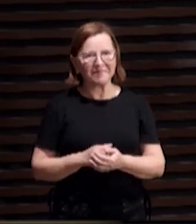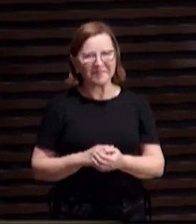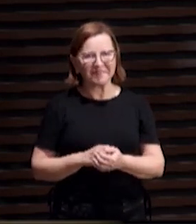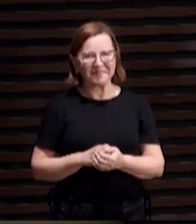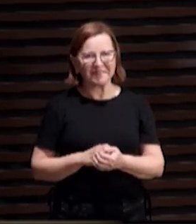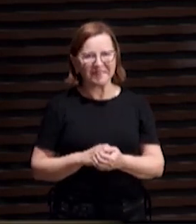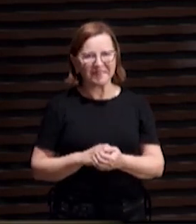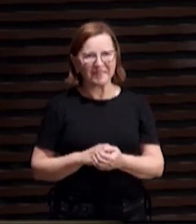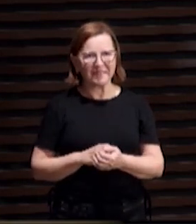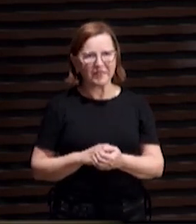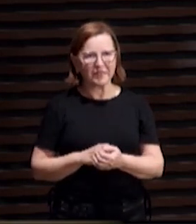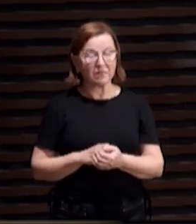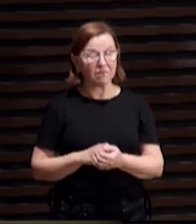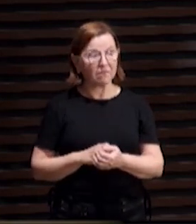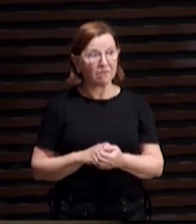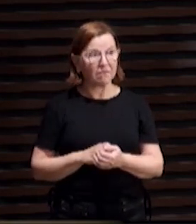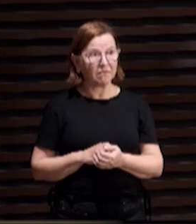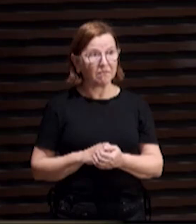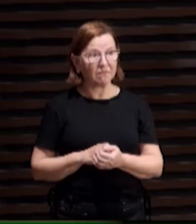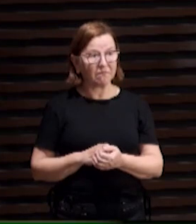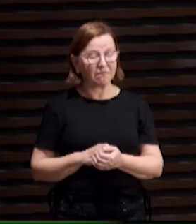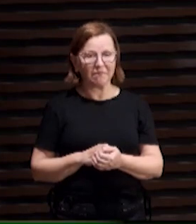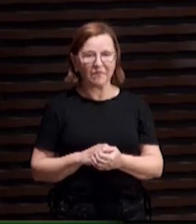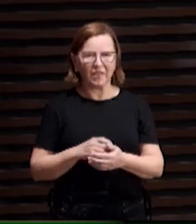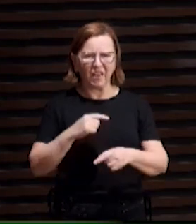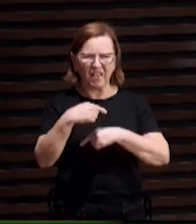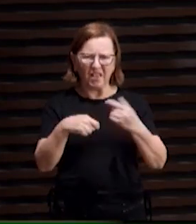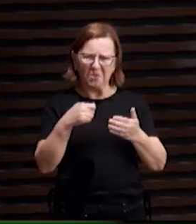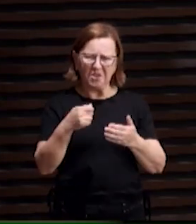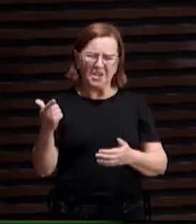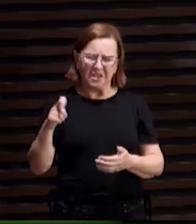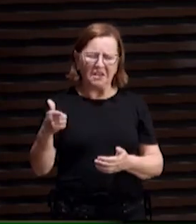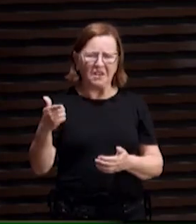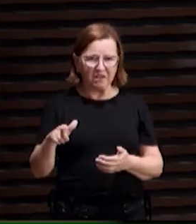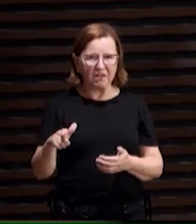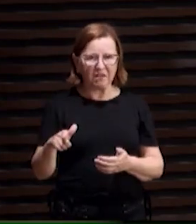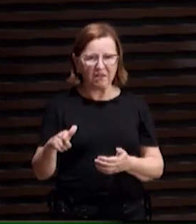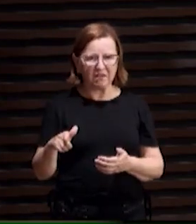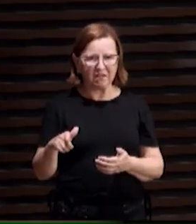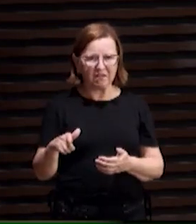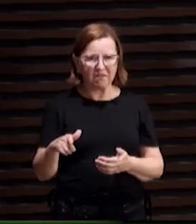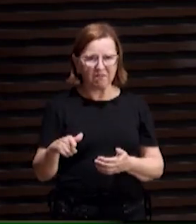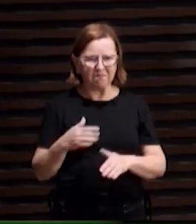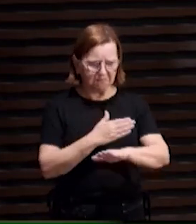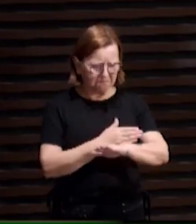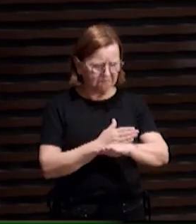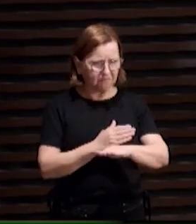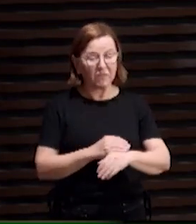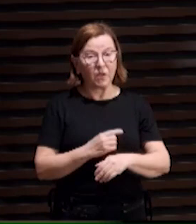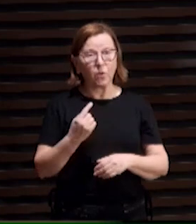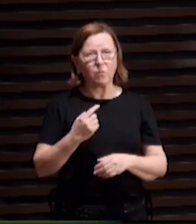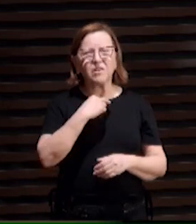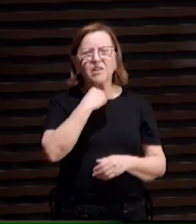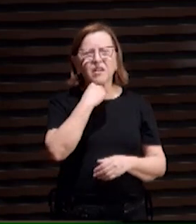Depois de insistir por alguns minutos, uma voz